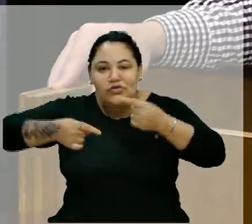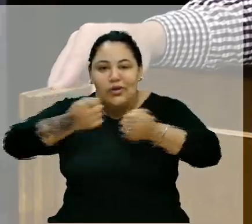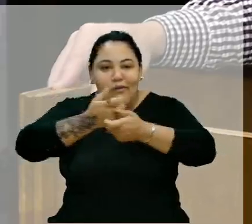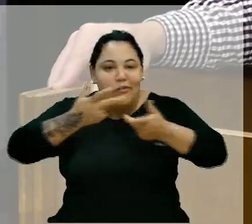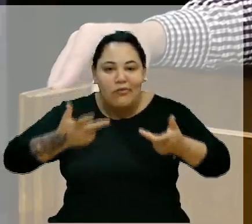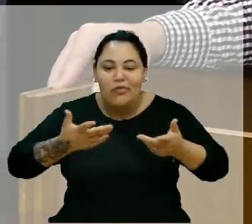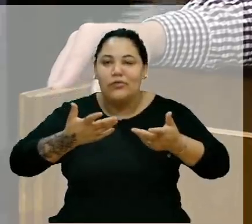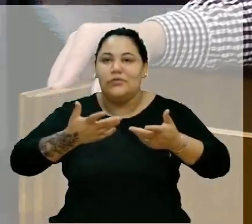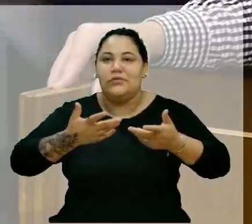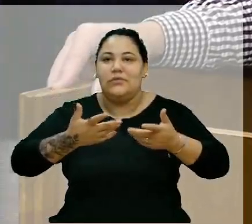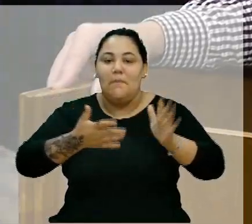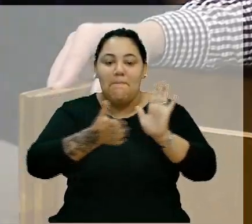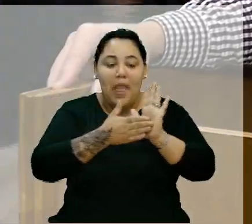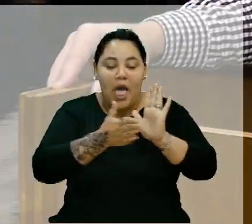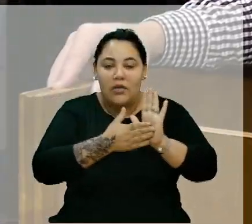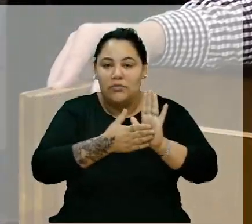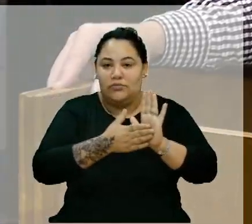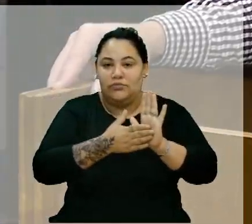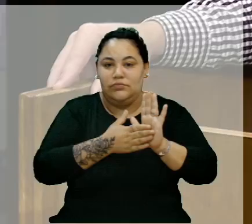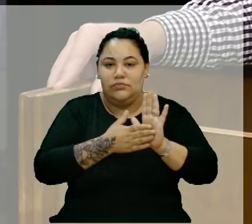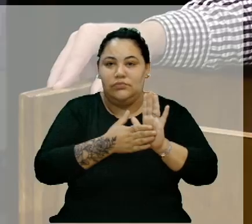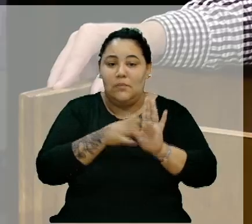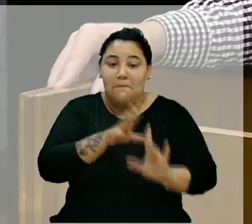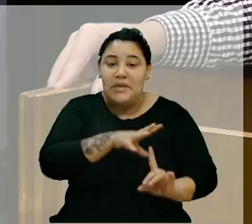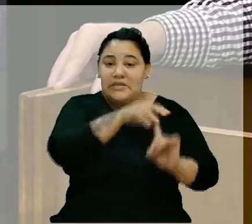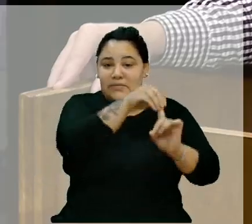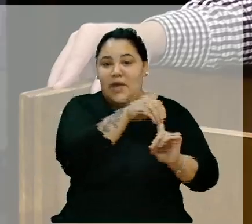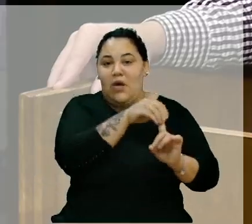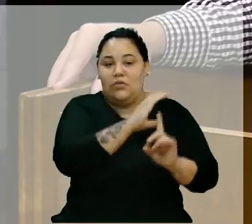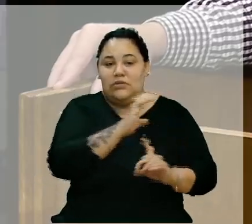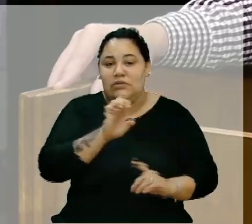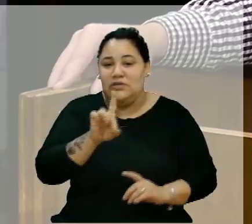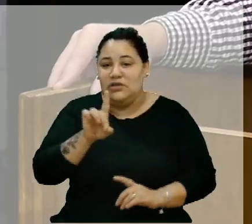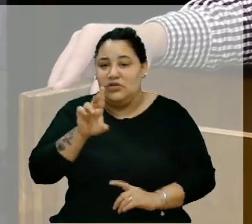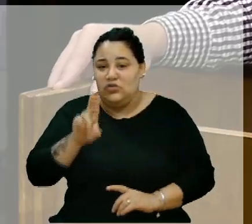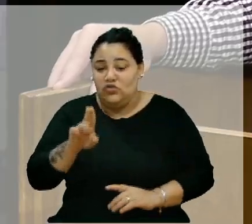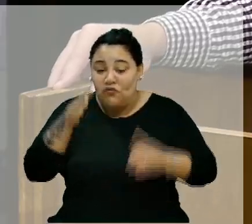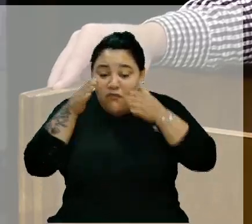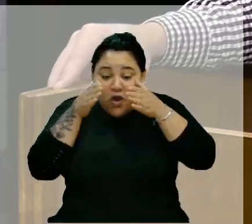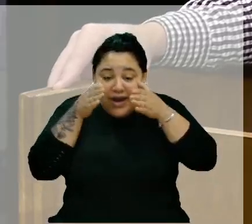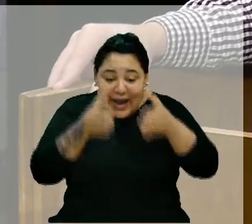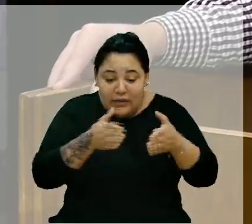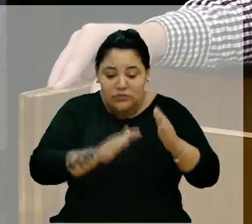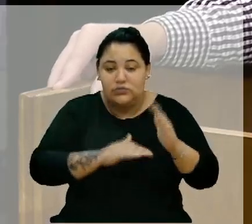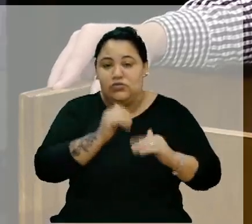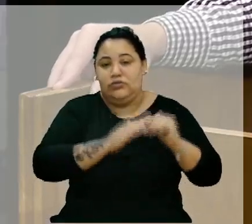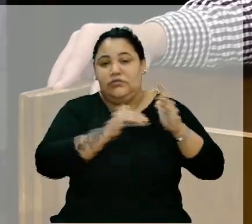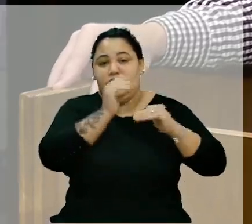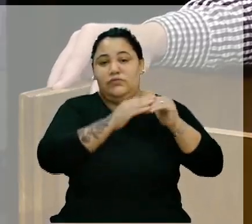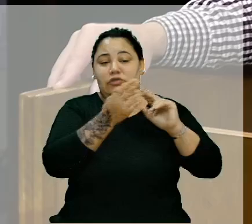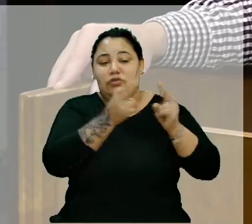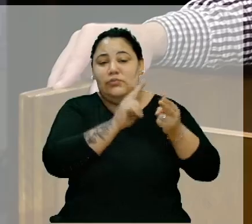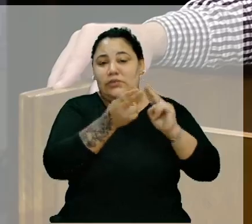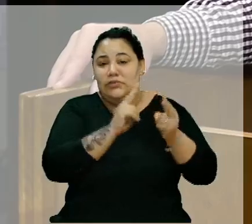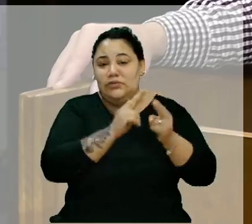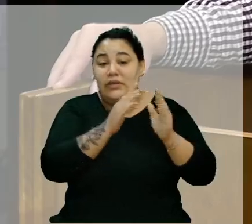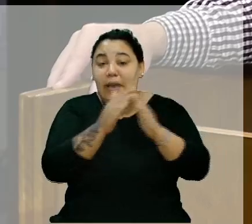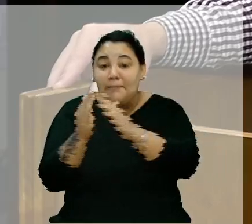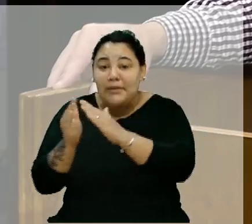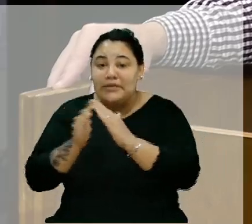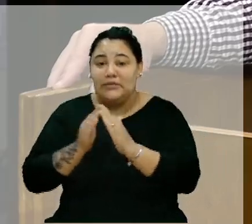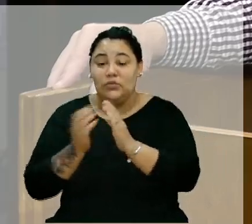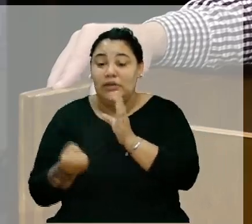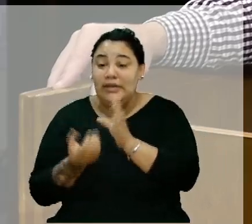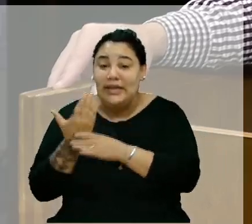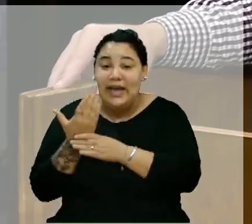tratar o plano diretor como a SEDUT, como desenvolvimento urbano e habitação, e desmembrar a parte do transporte, criar